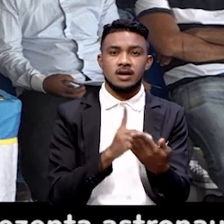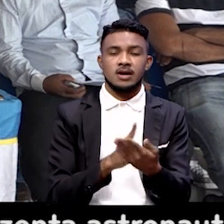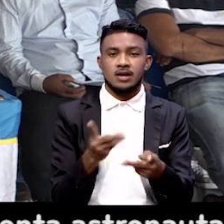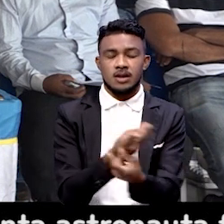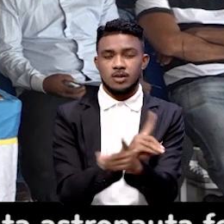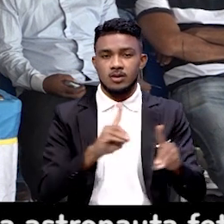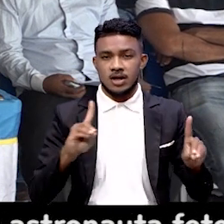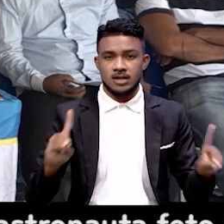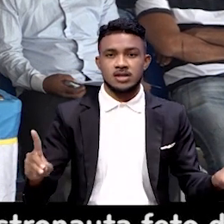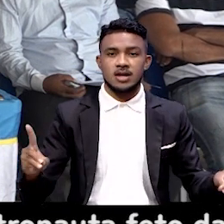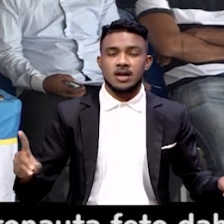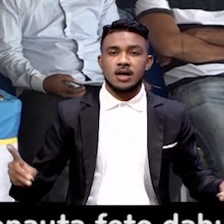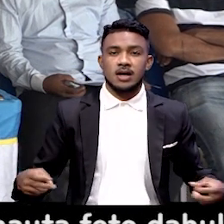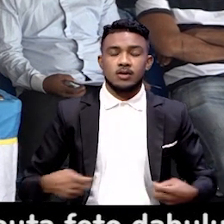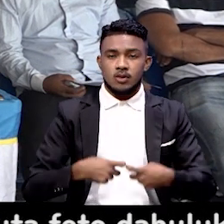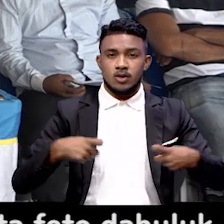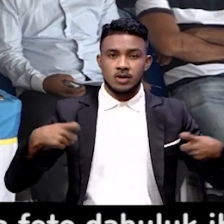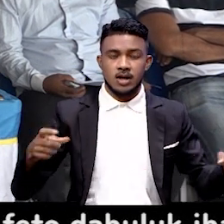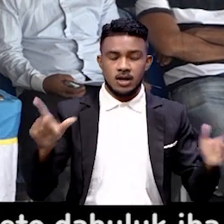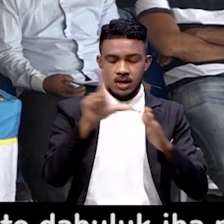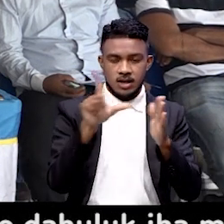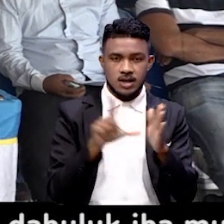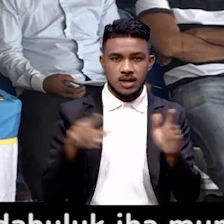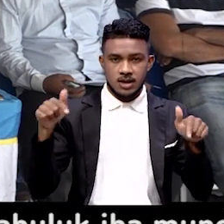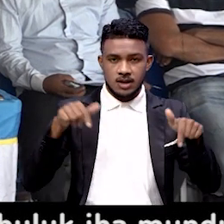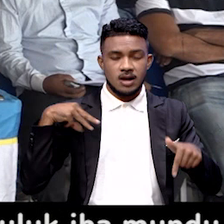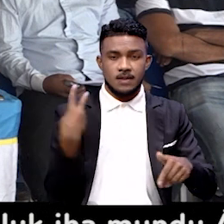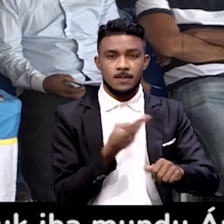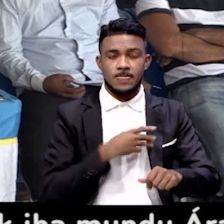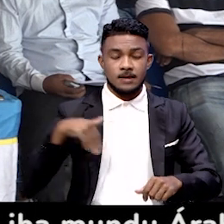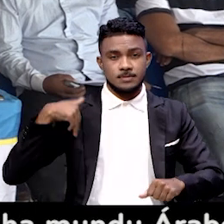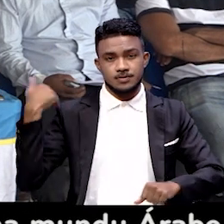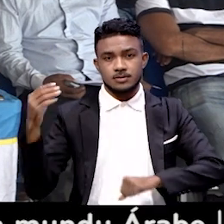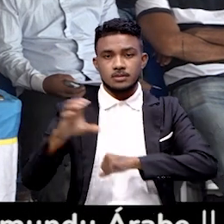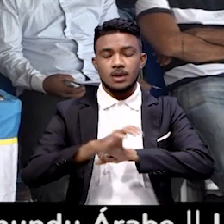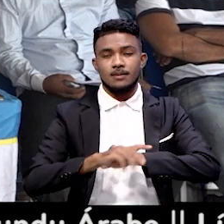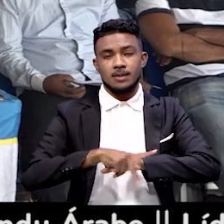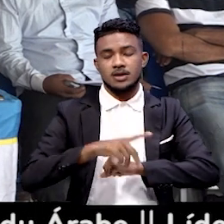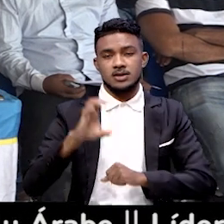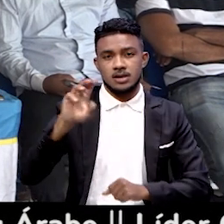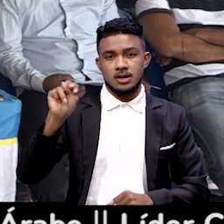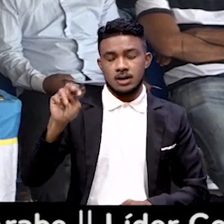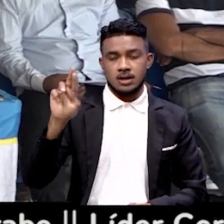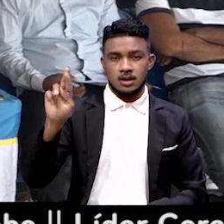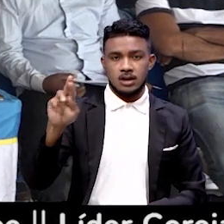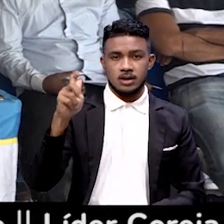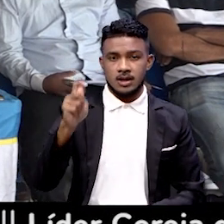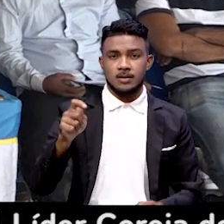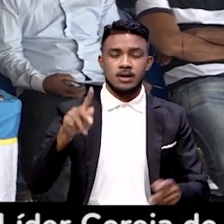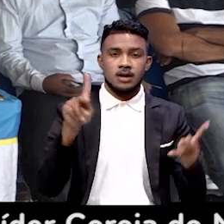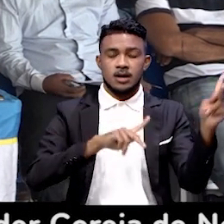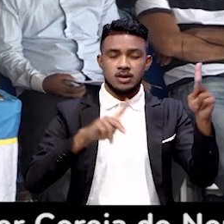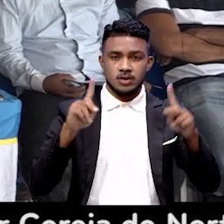e itinerário. Ami Juventude Partido CNRT, continua a acompanha processo de investigação judicial, ba caso ne